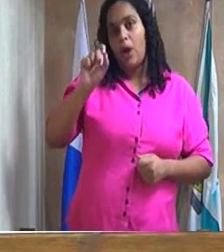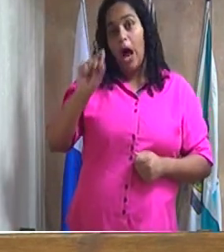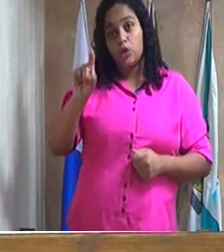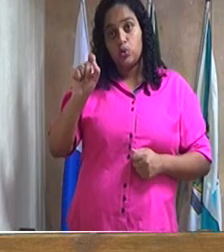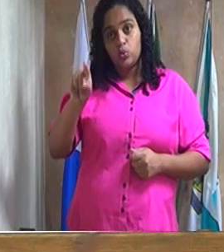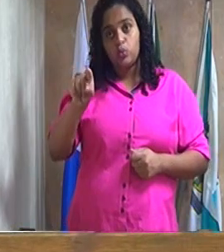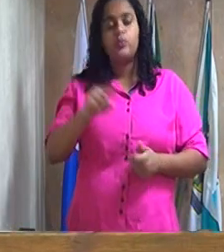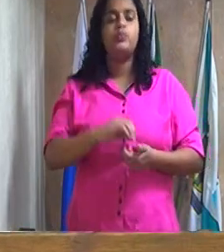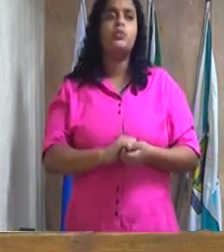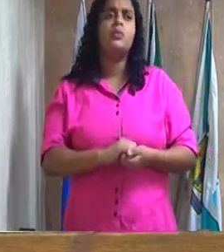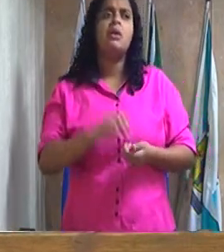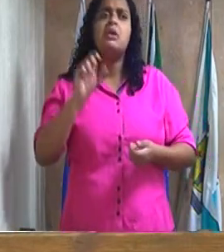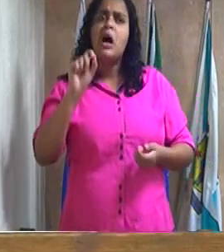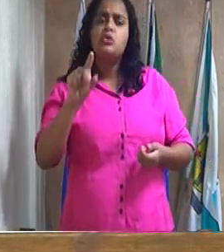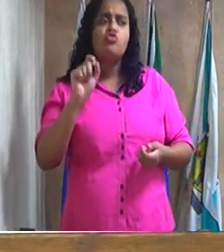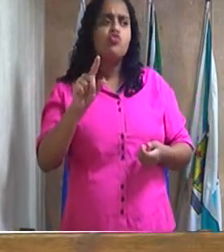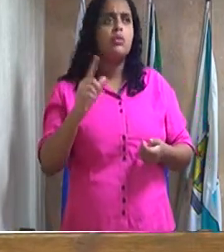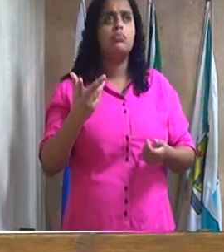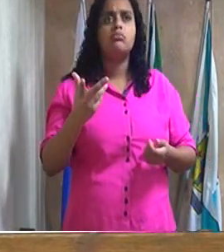né, que se trata